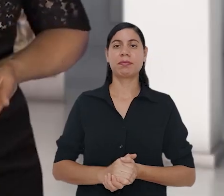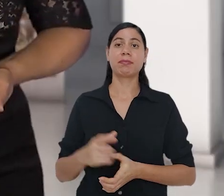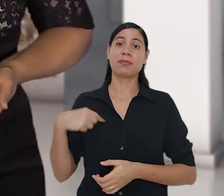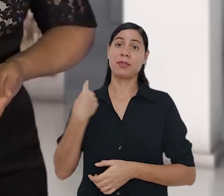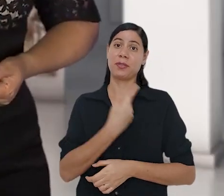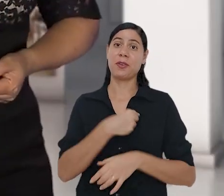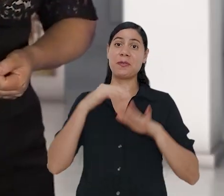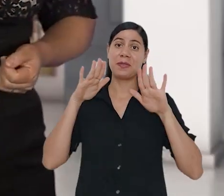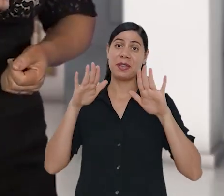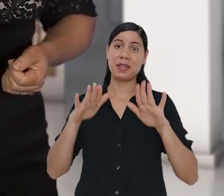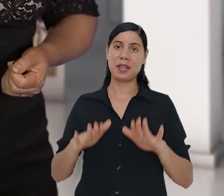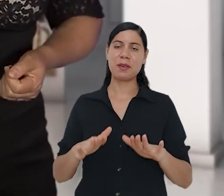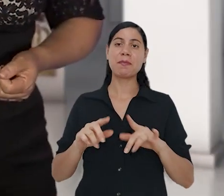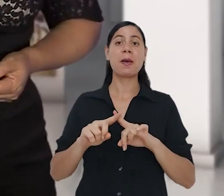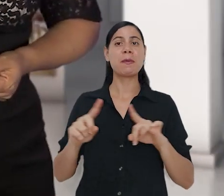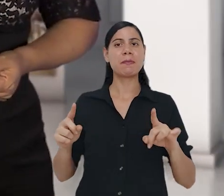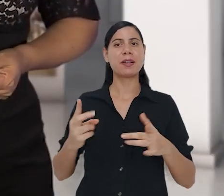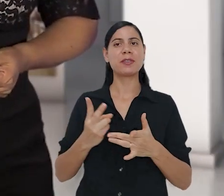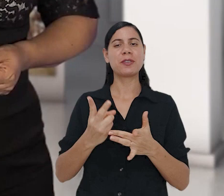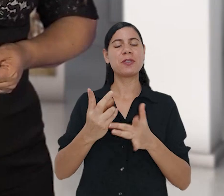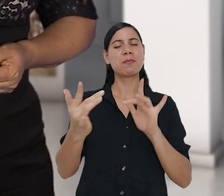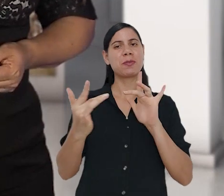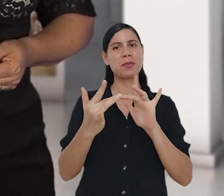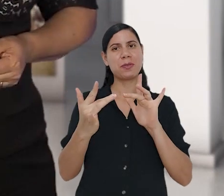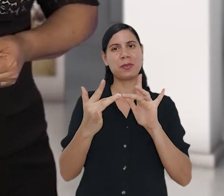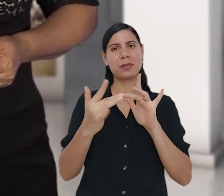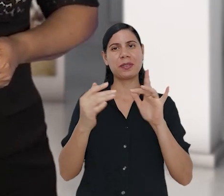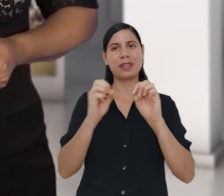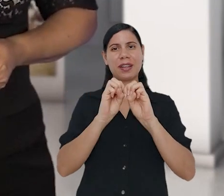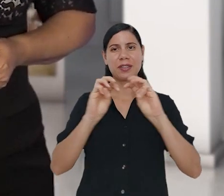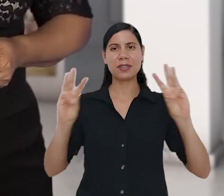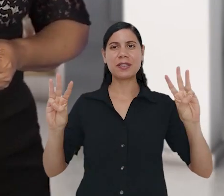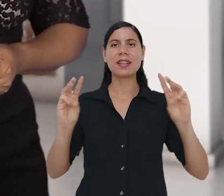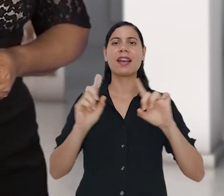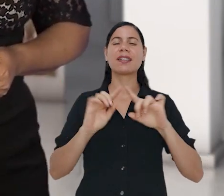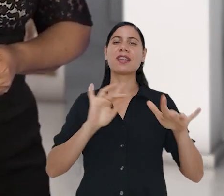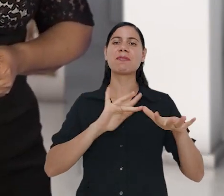Ficamos por aqui, mas continuamos em contato no nosso portal e nas redes